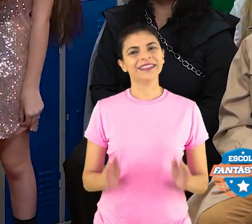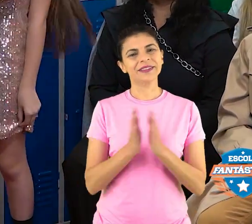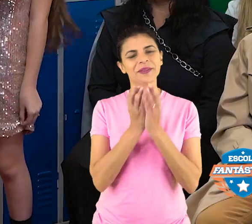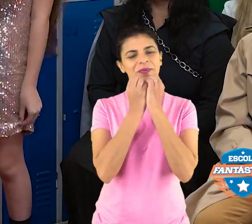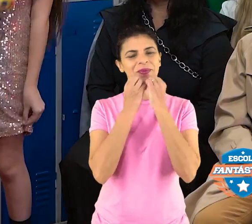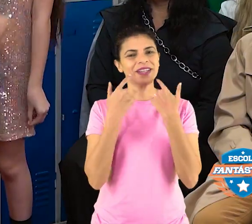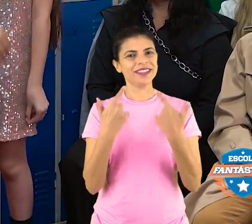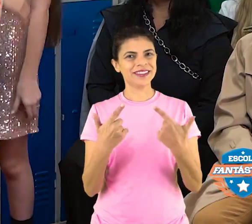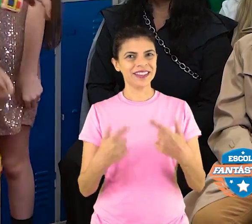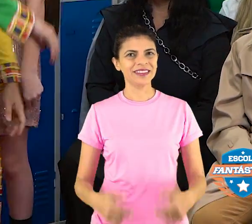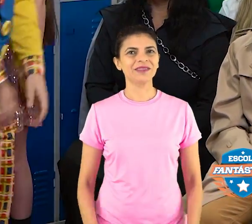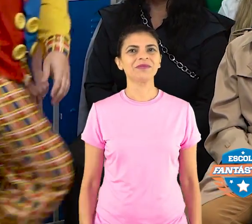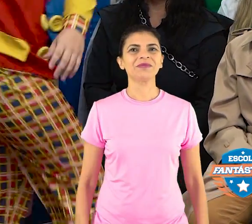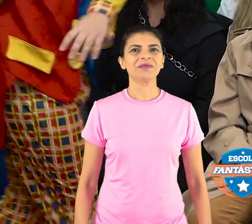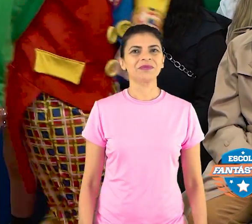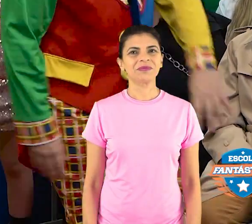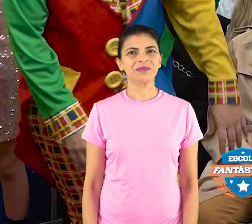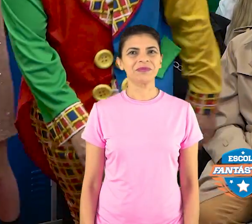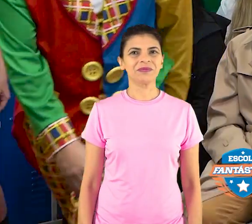Boa sorte, Gi!